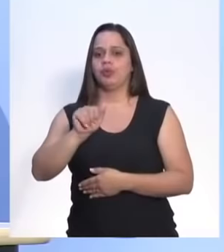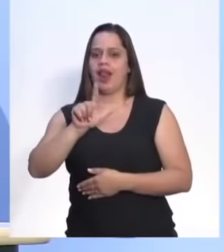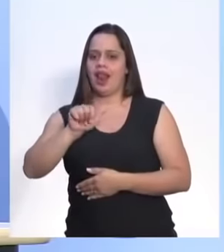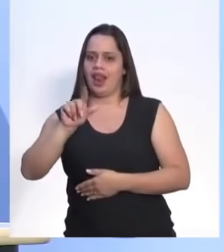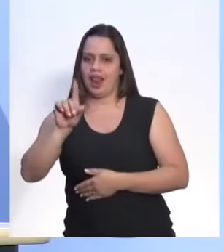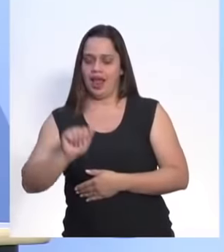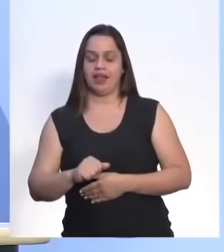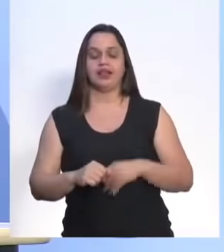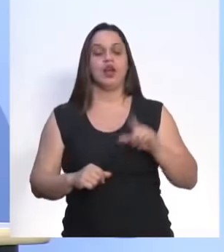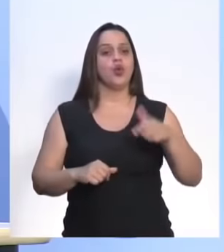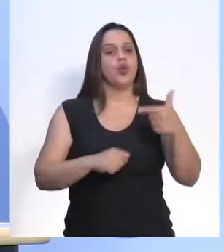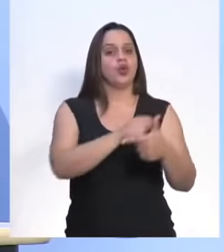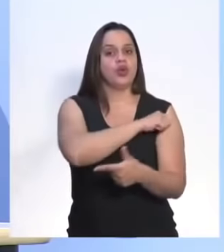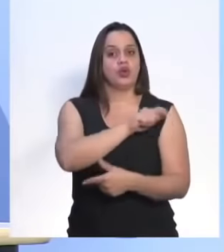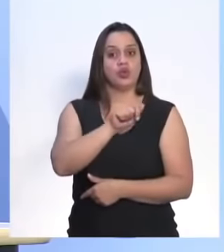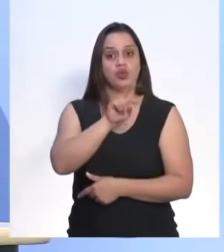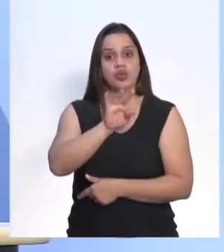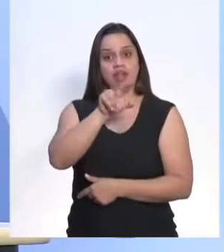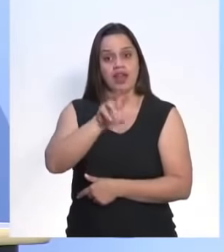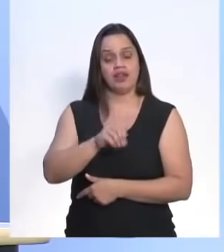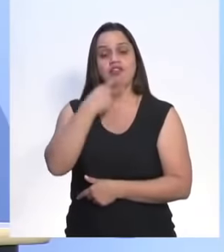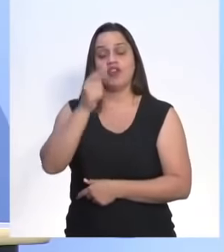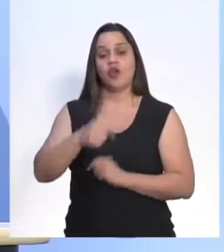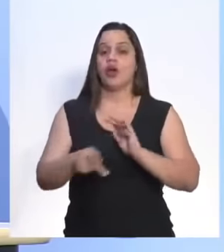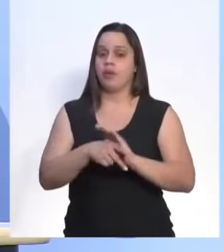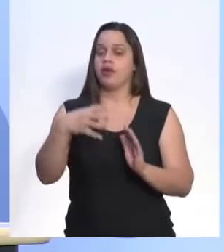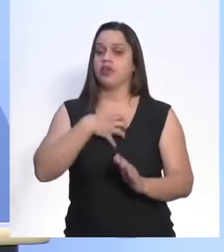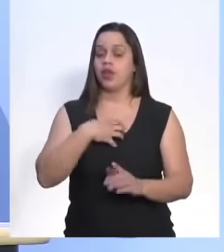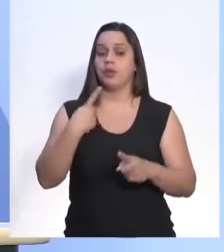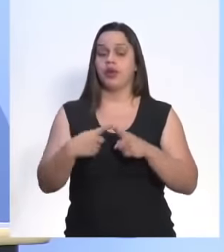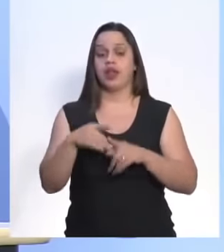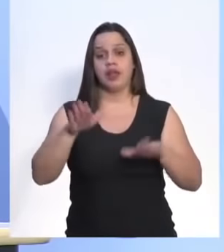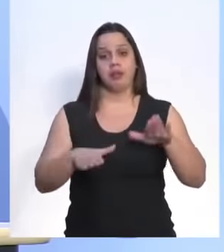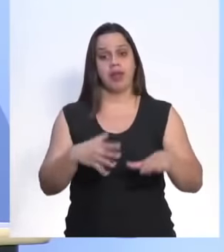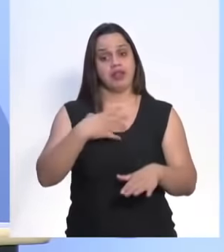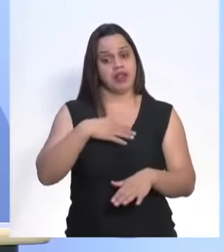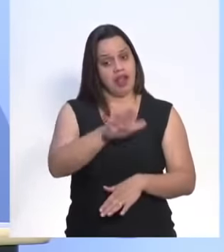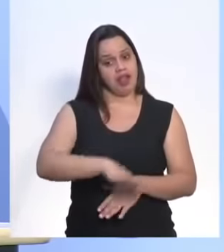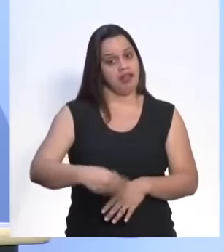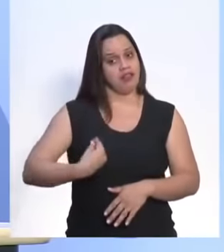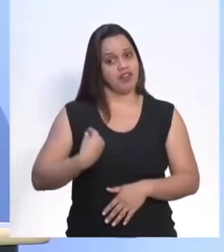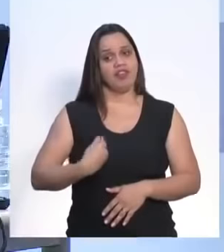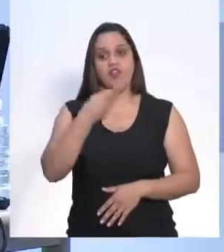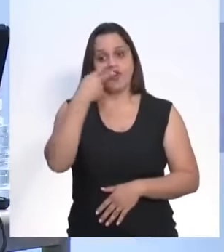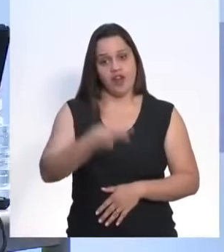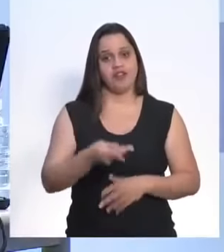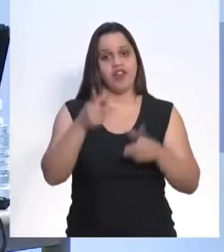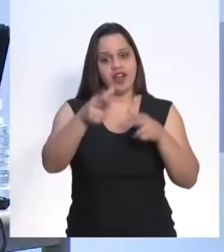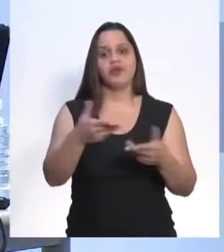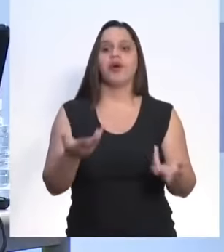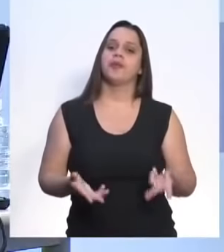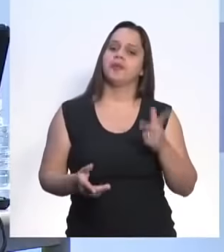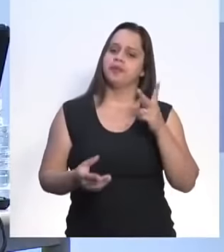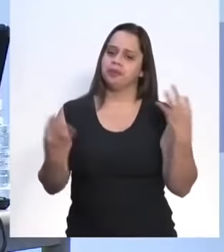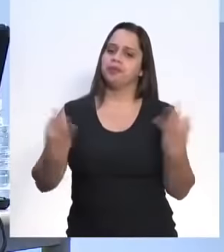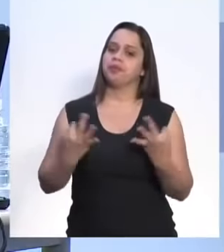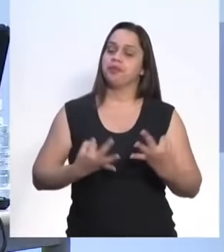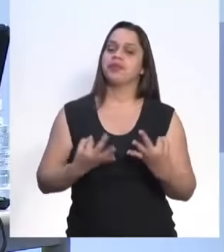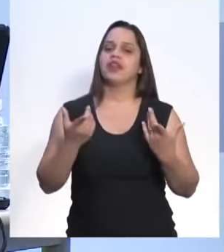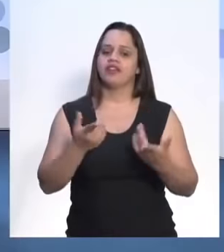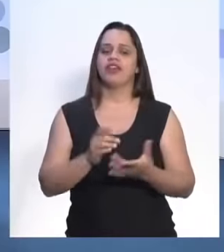pois dependendo da situação em que você está, falará desse jeito. Muito bem. Exatamente, também tem isso, Gustavo.